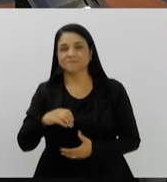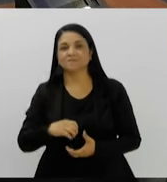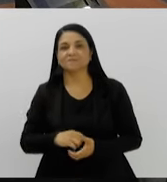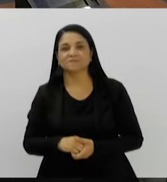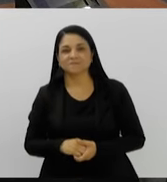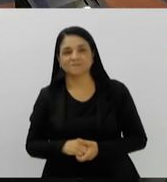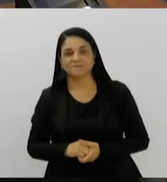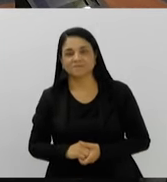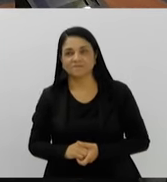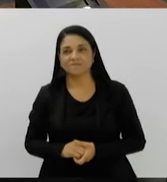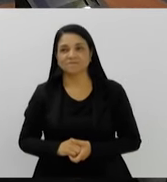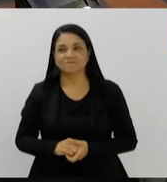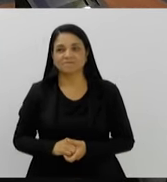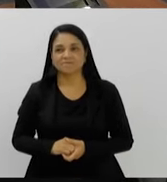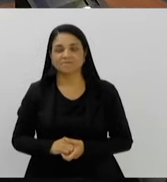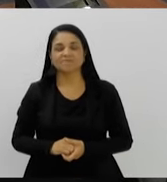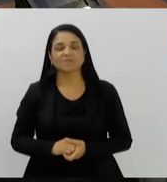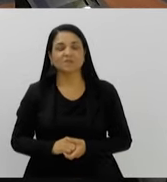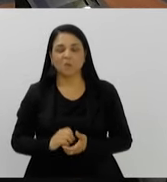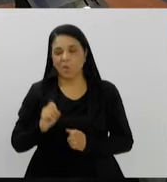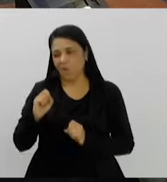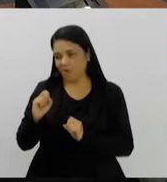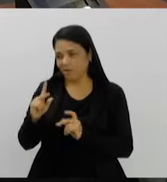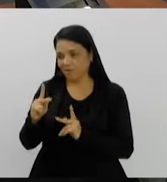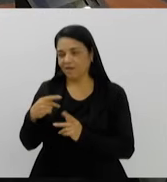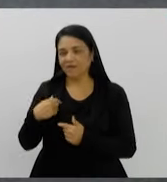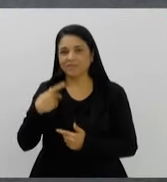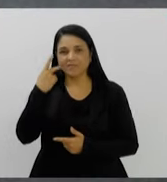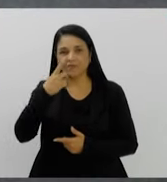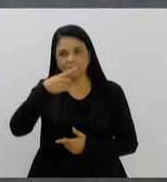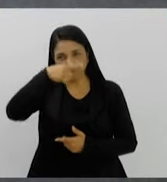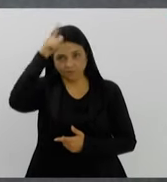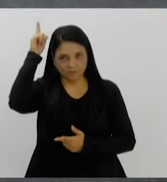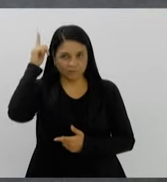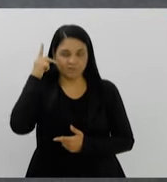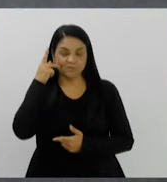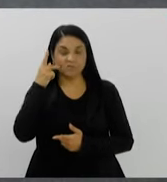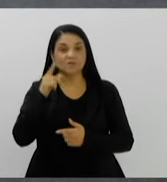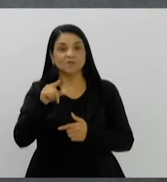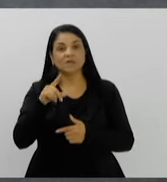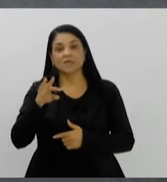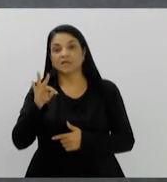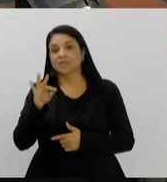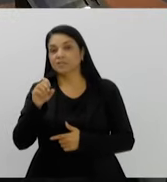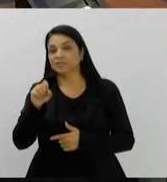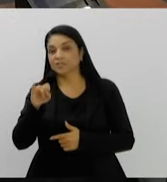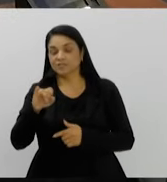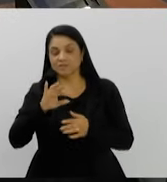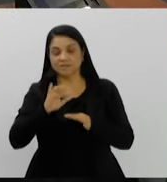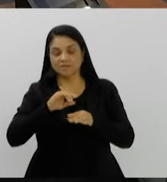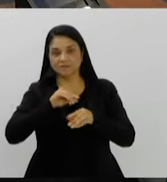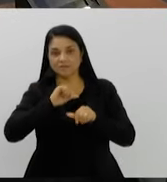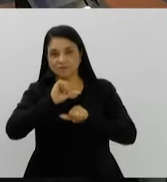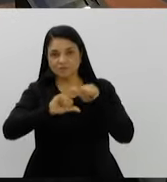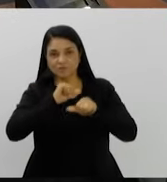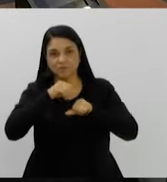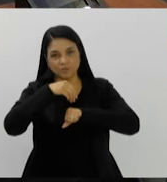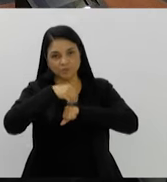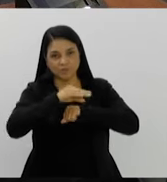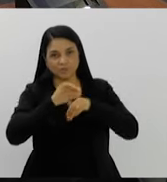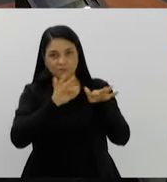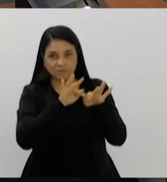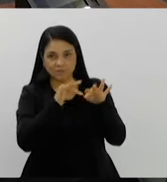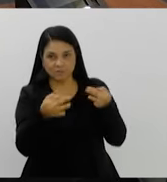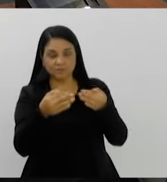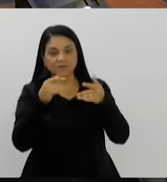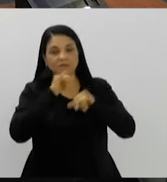X ok Deputado Luiz X é transformação indicação simples perfeito anuncio indicação